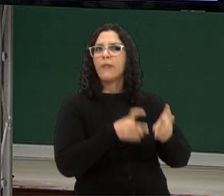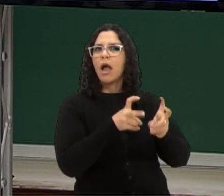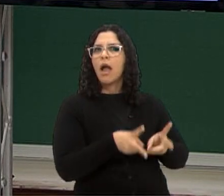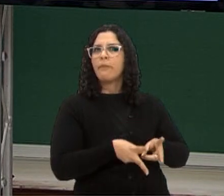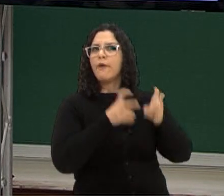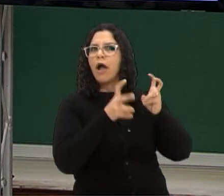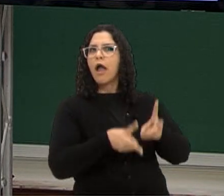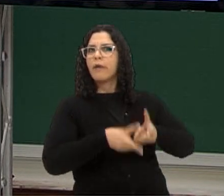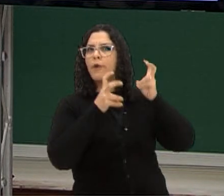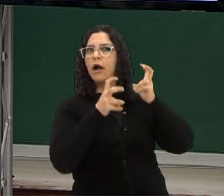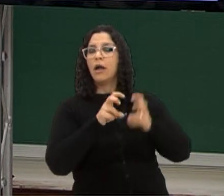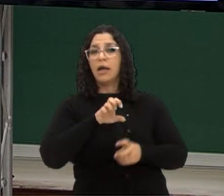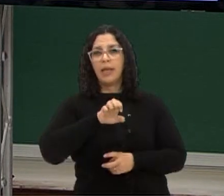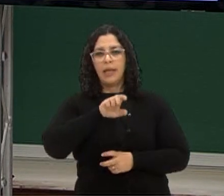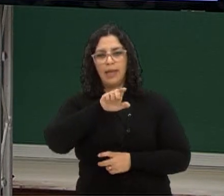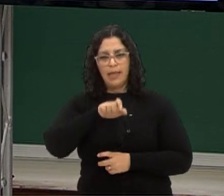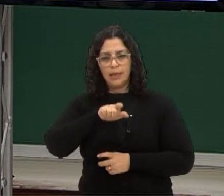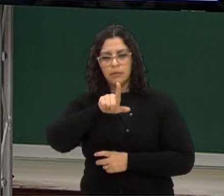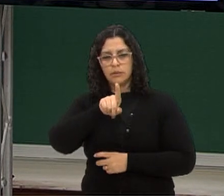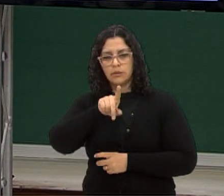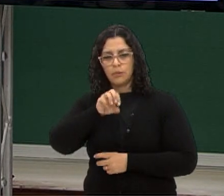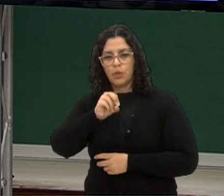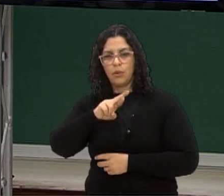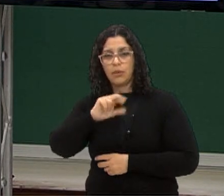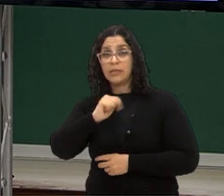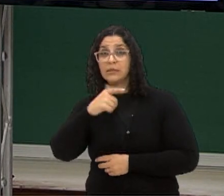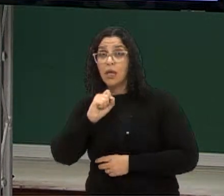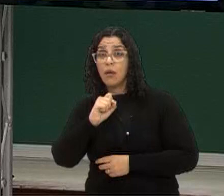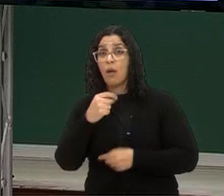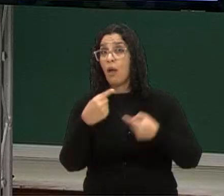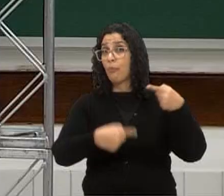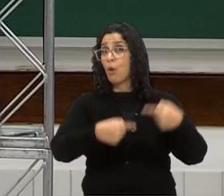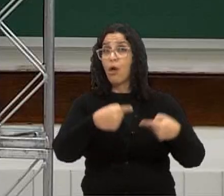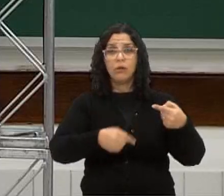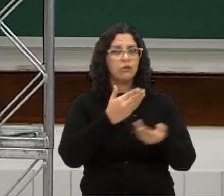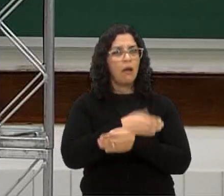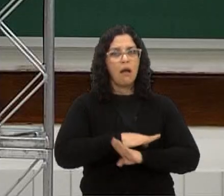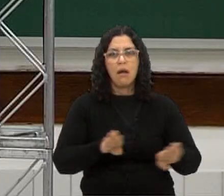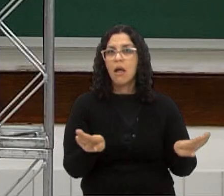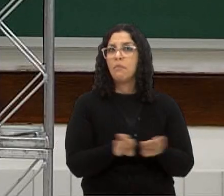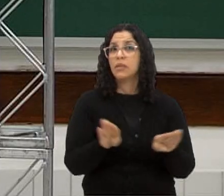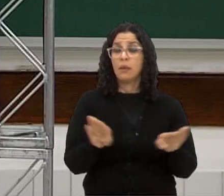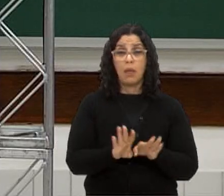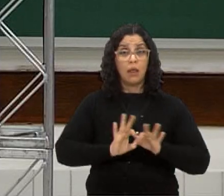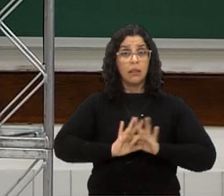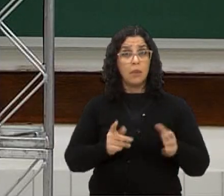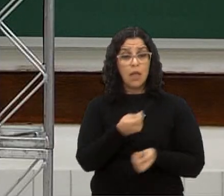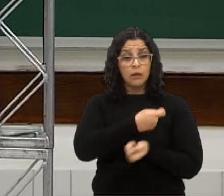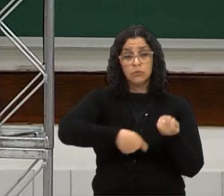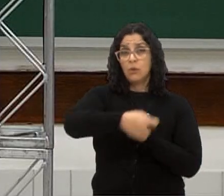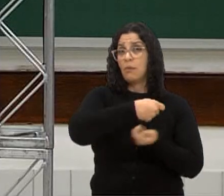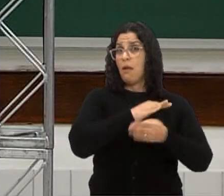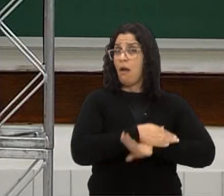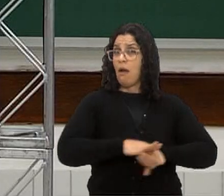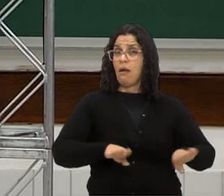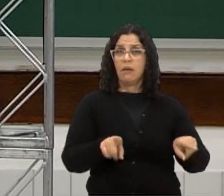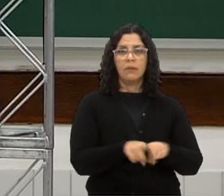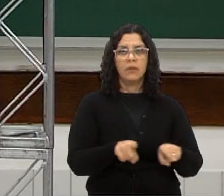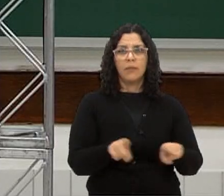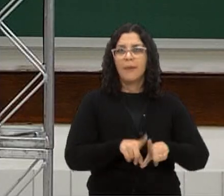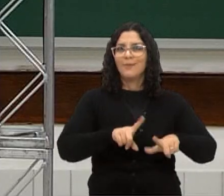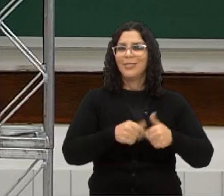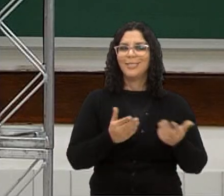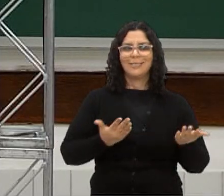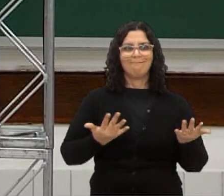explorado, ou seja, que o Brasil perdesse essa autonomia política, que o Brasil perdesse essa liberdade econômica. Então ficou